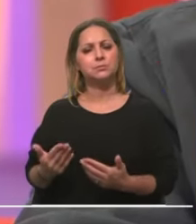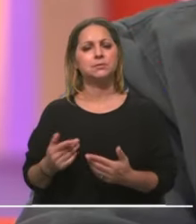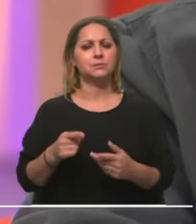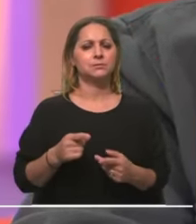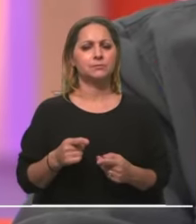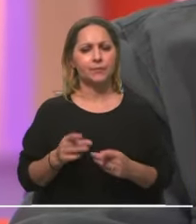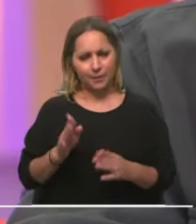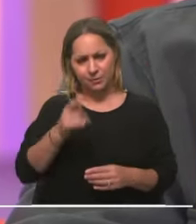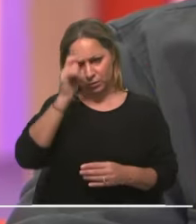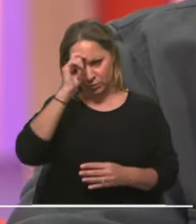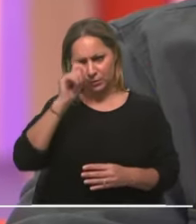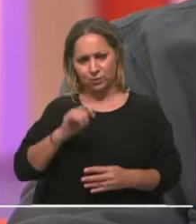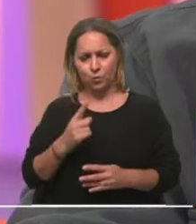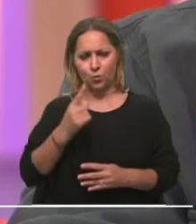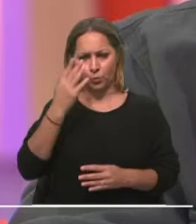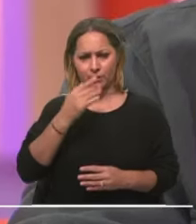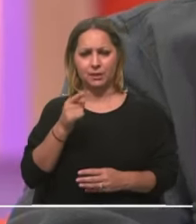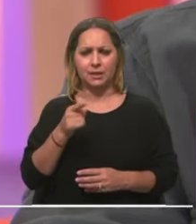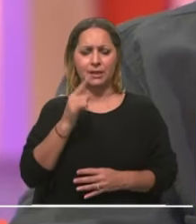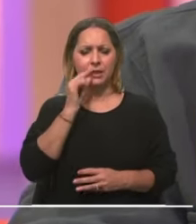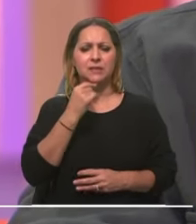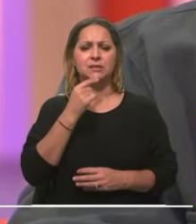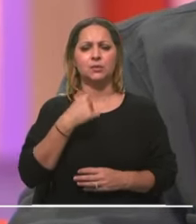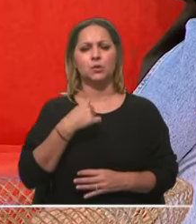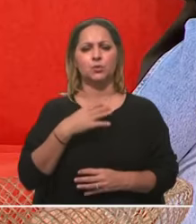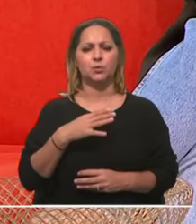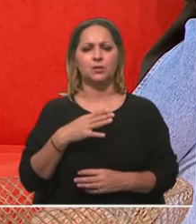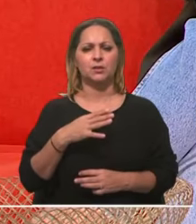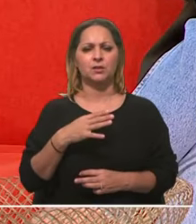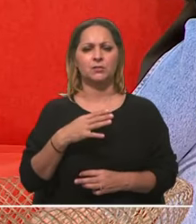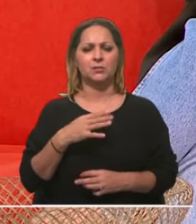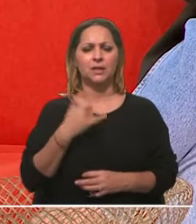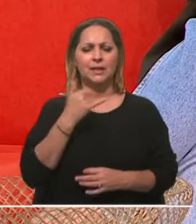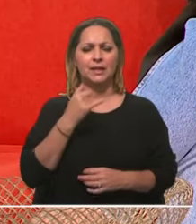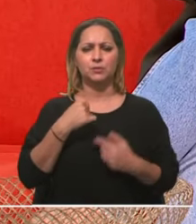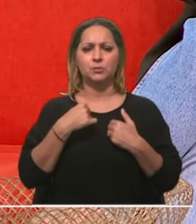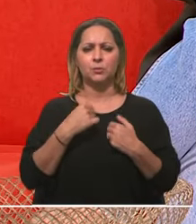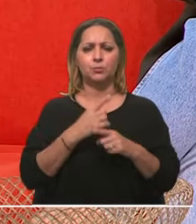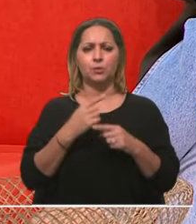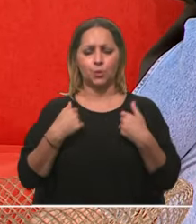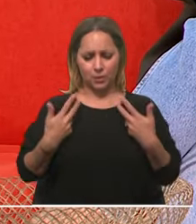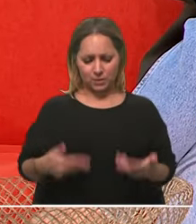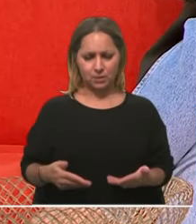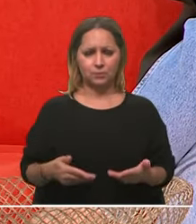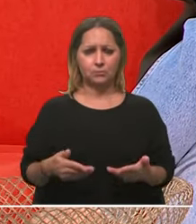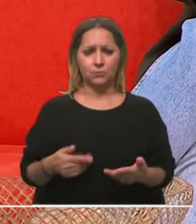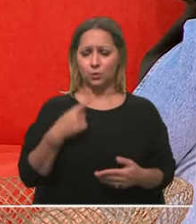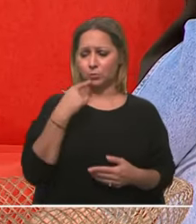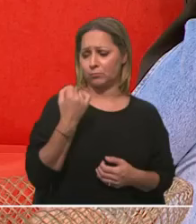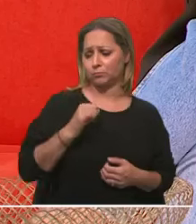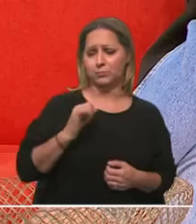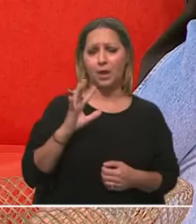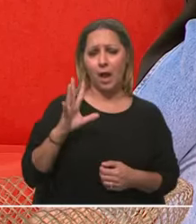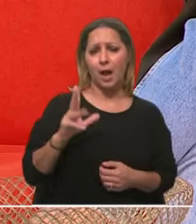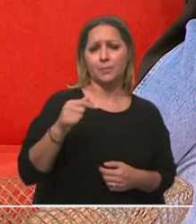dis respeitar não é sim ouve chegou um dia que ele até disse ah hoje até se riram de mim ah riram-se filho por quê Ah porque eu fui assim vestido e tu oh eu não liguei Amanhã